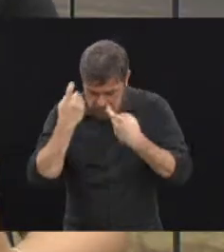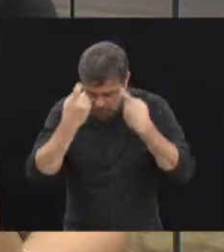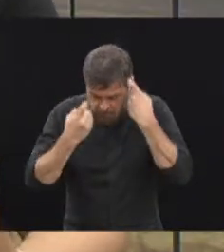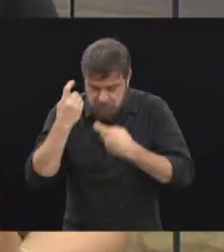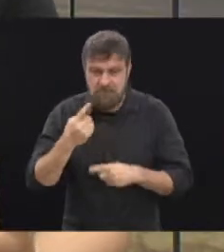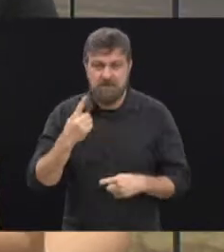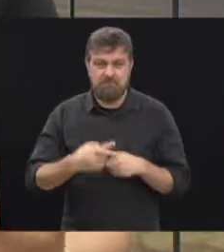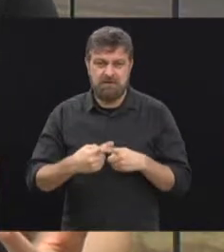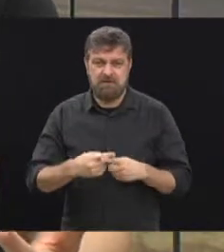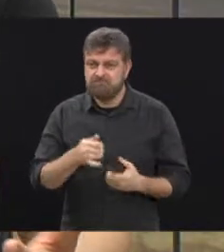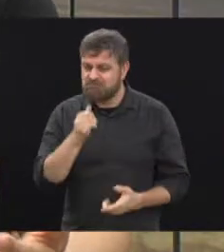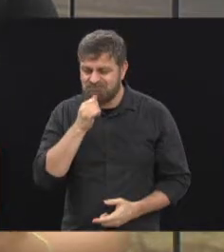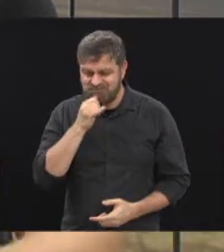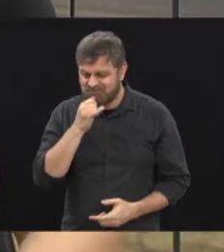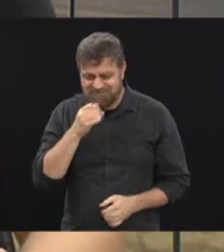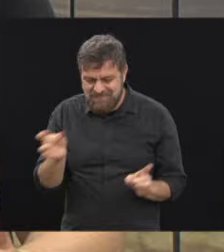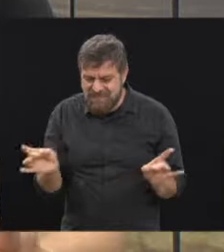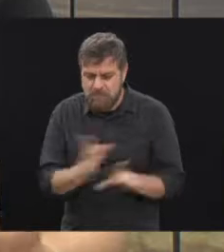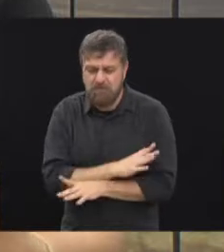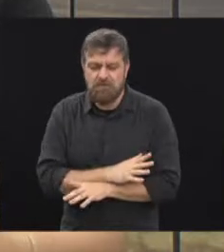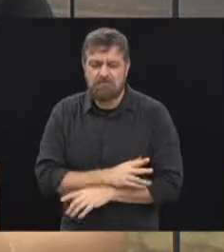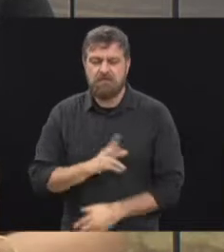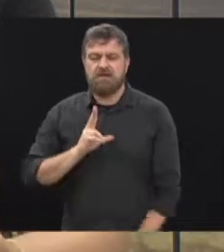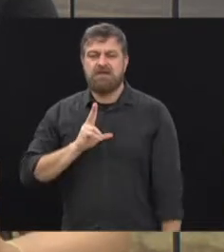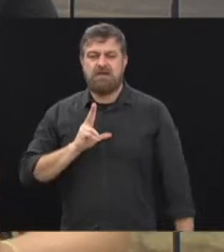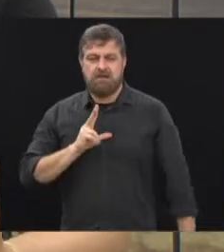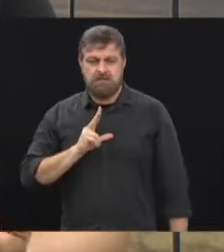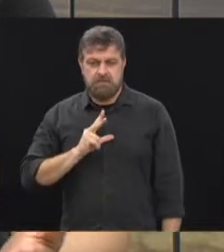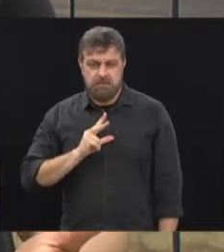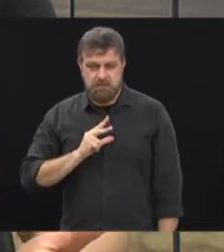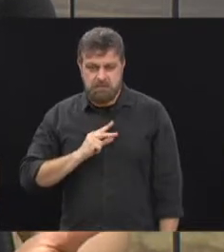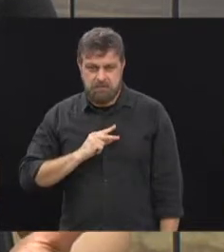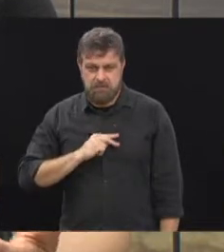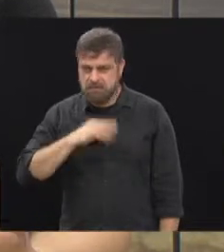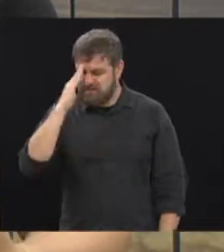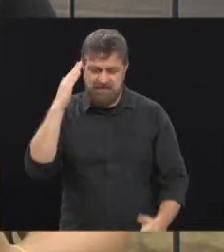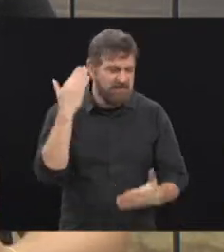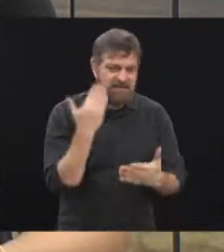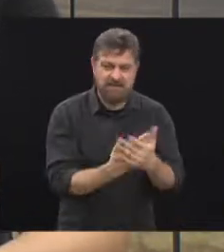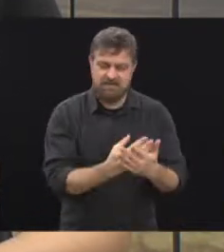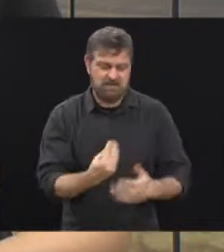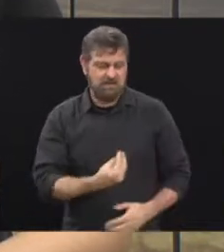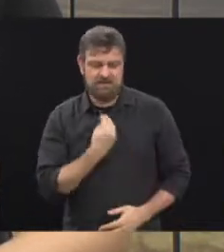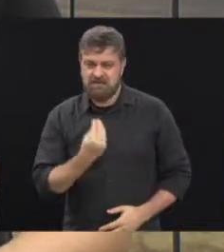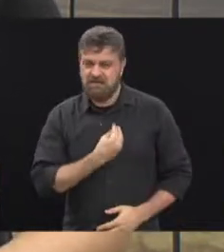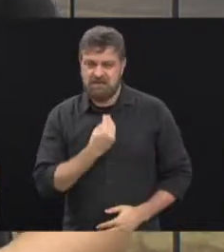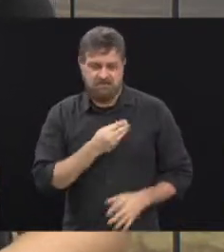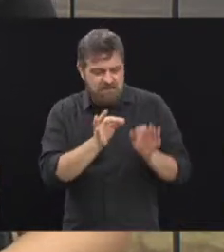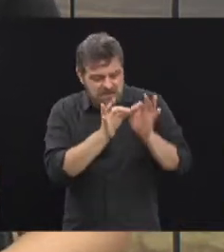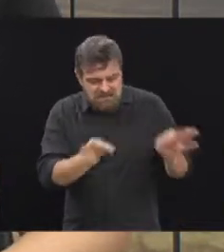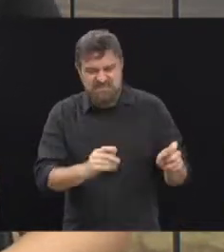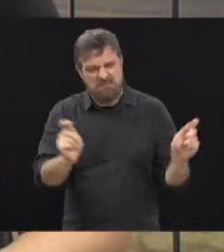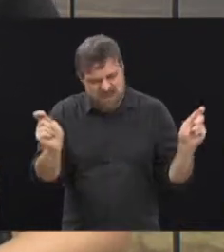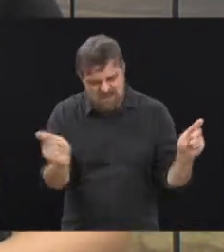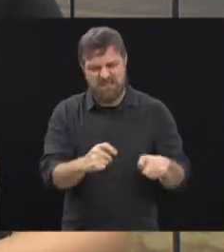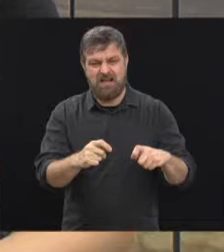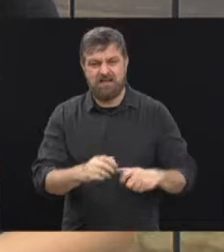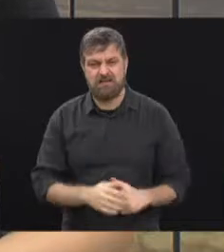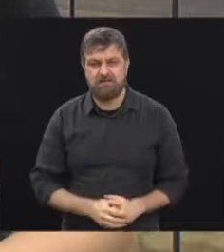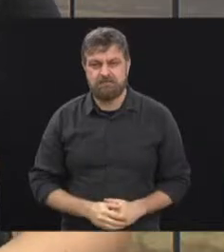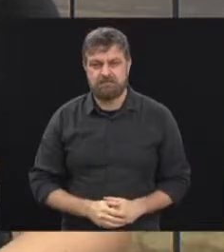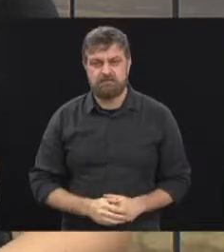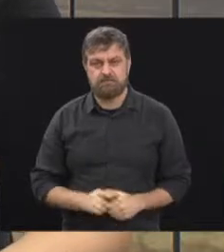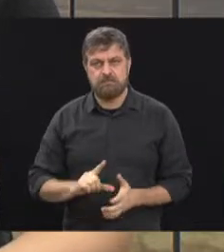é porque a gente ainda não está relaxando e acreditando que a gente não precisa mesmo e que sempre vai ter um jeito. E